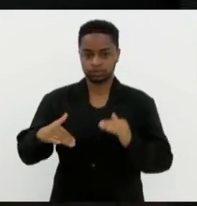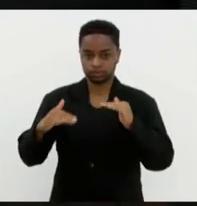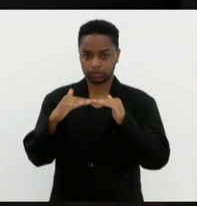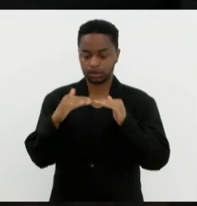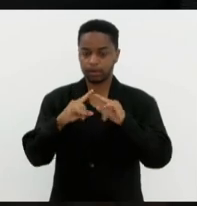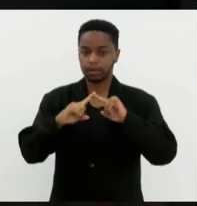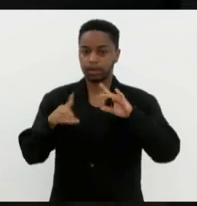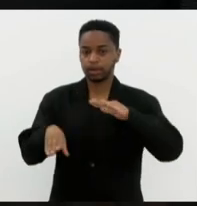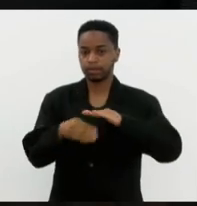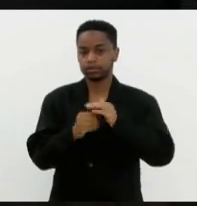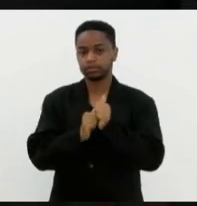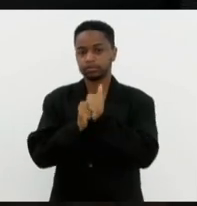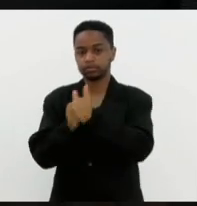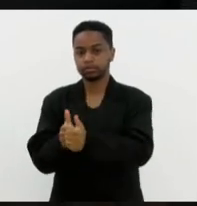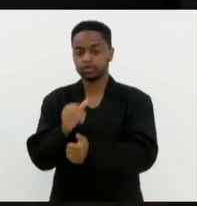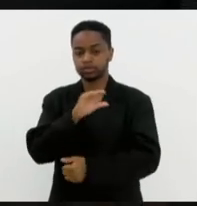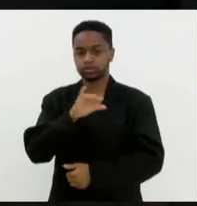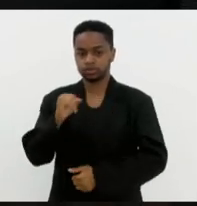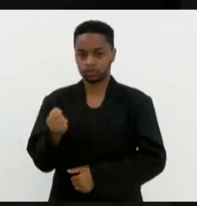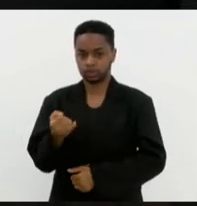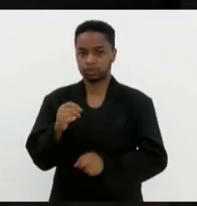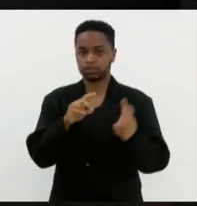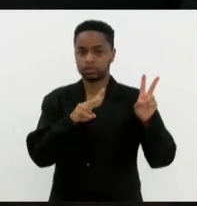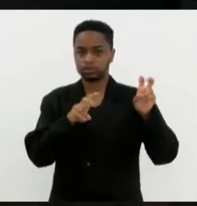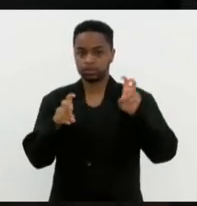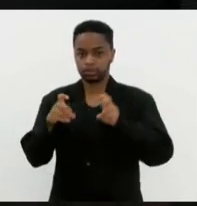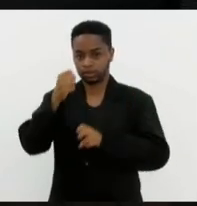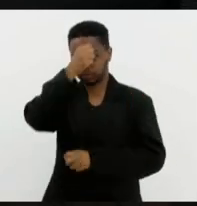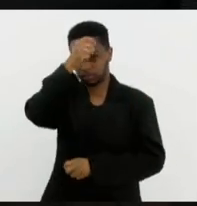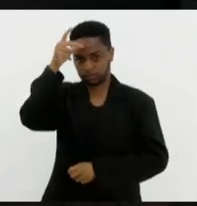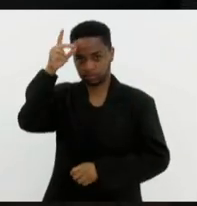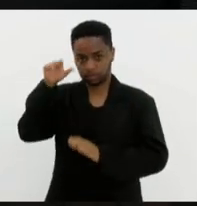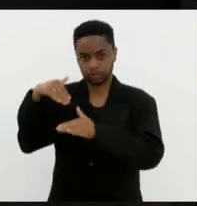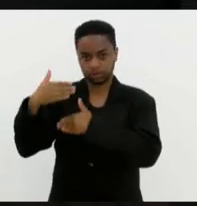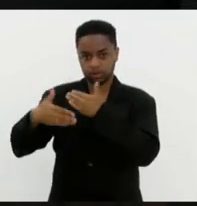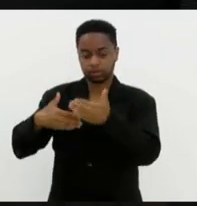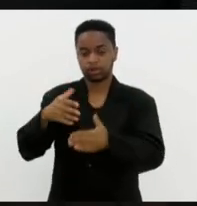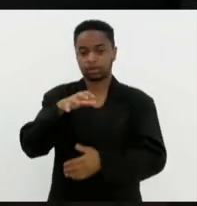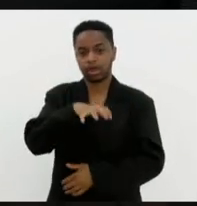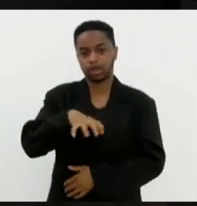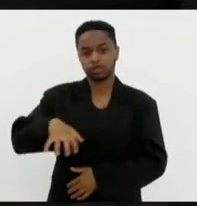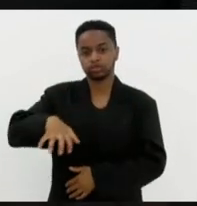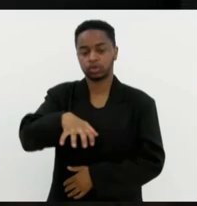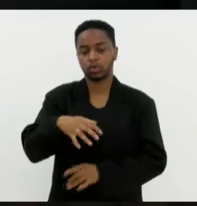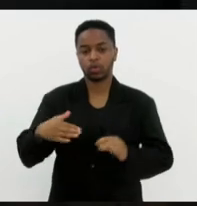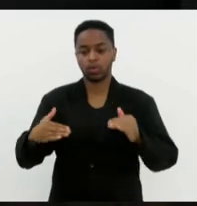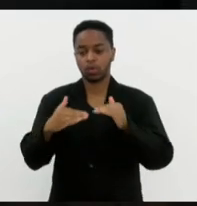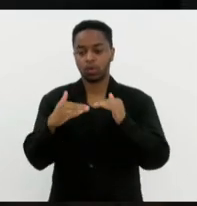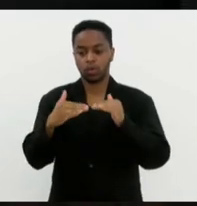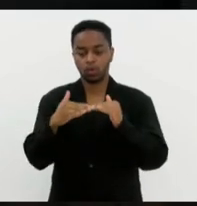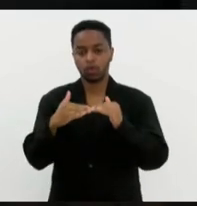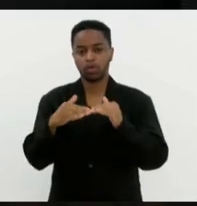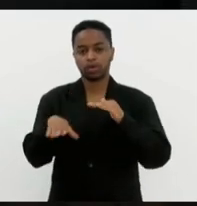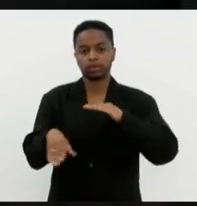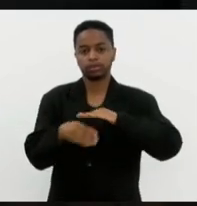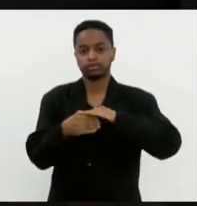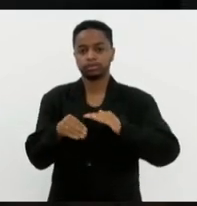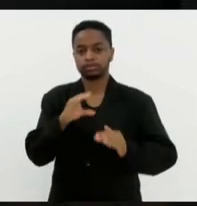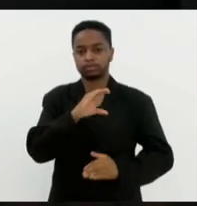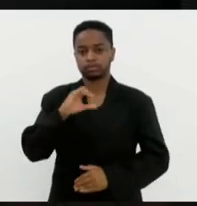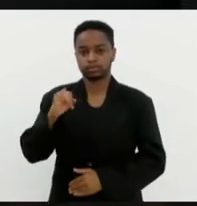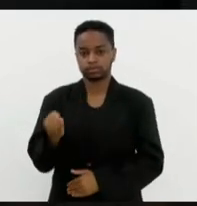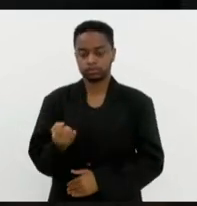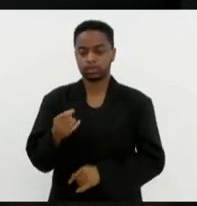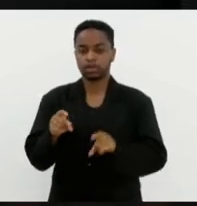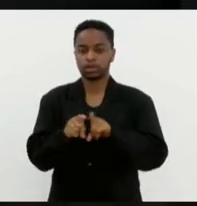com as emendas da CCJ, de assuntos municipais de desenvolvimento regional favorável com as emendas da CCJ e